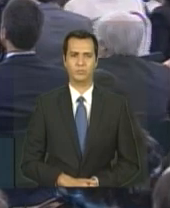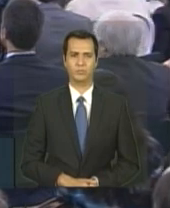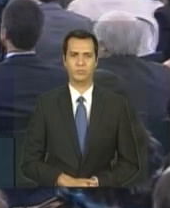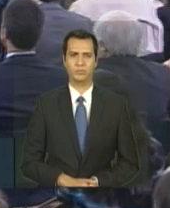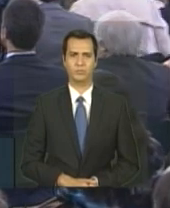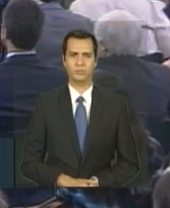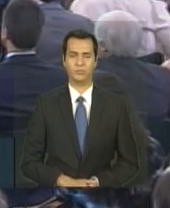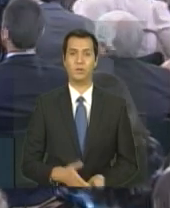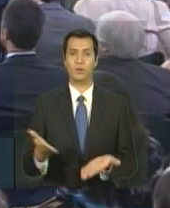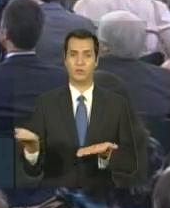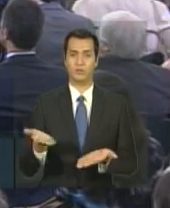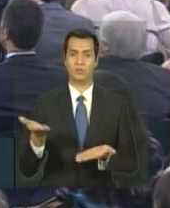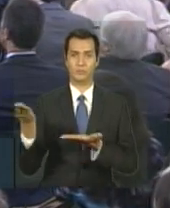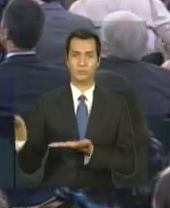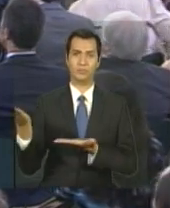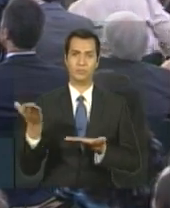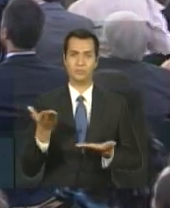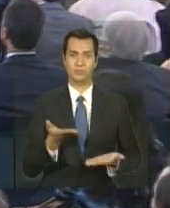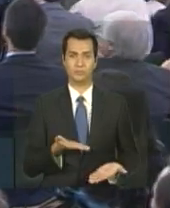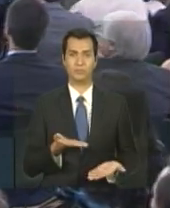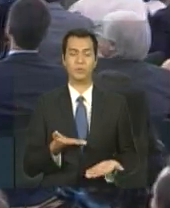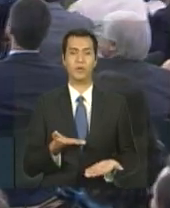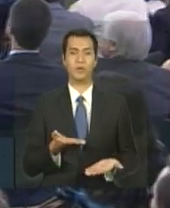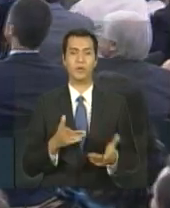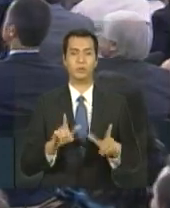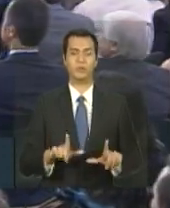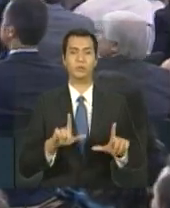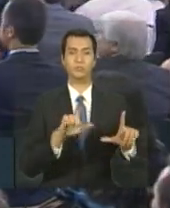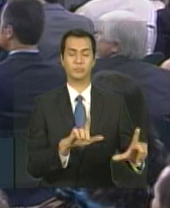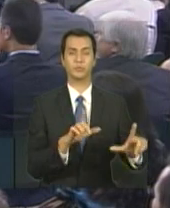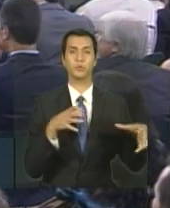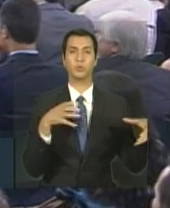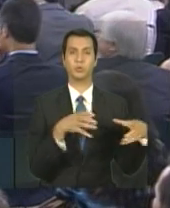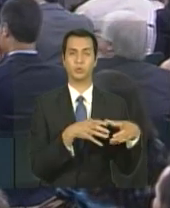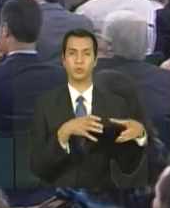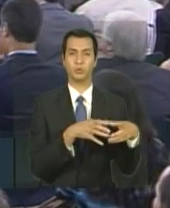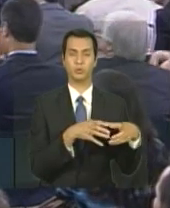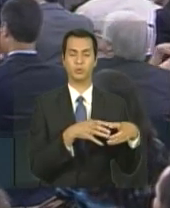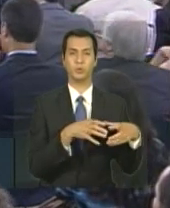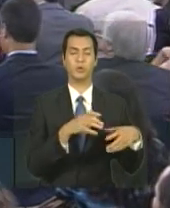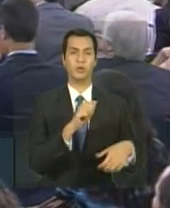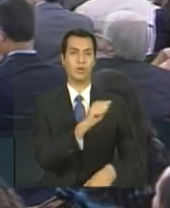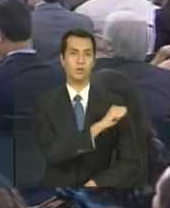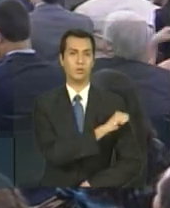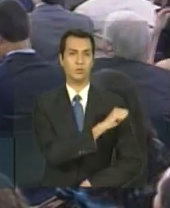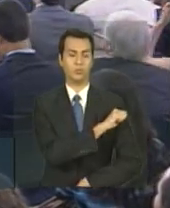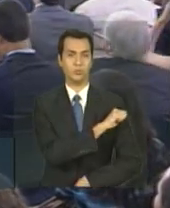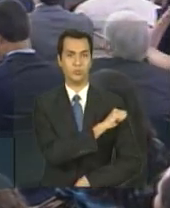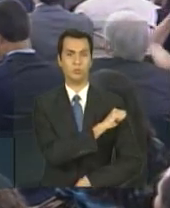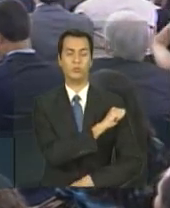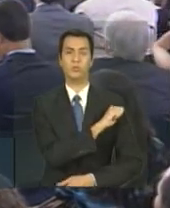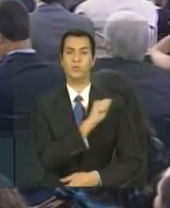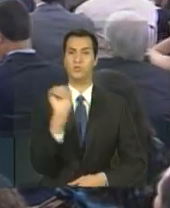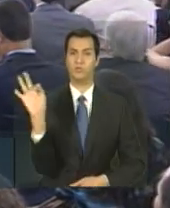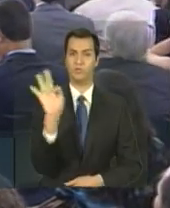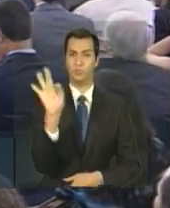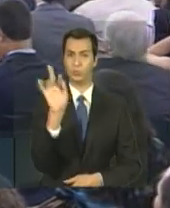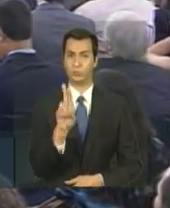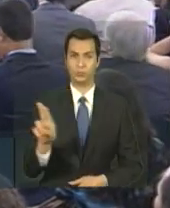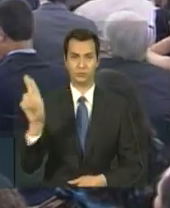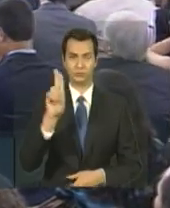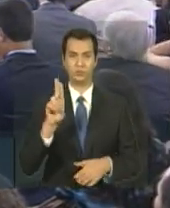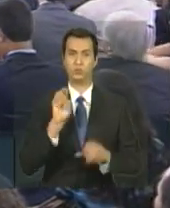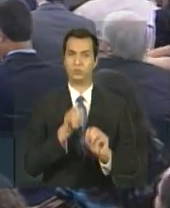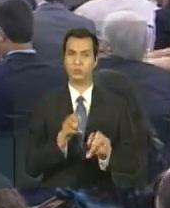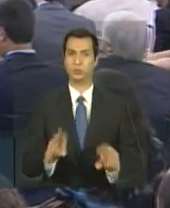A seguir, será feita a entrega do Prêmio Jovem Cientista na categoria Estudante do Ensino Superior. Convidamos a senhora